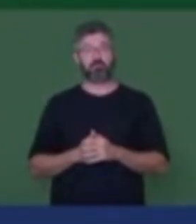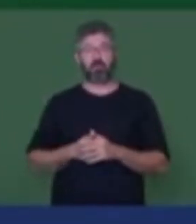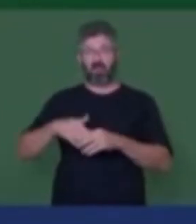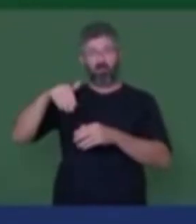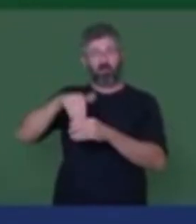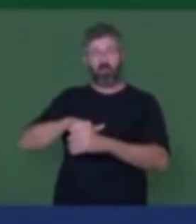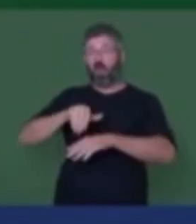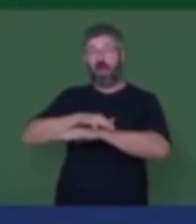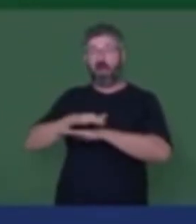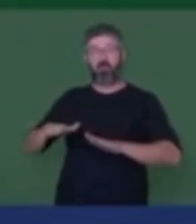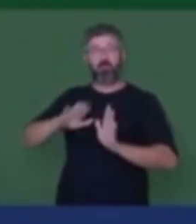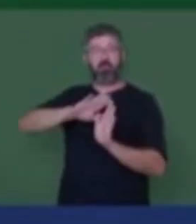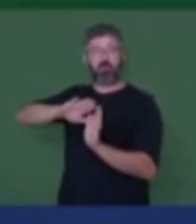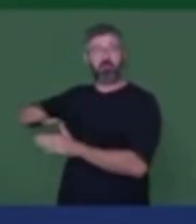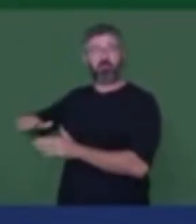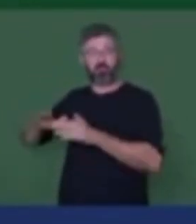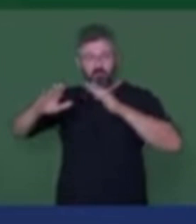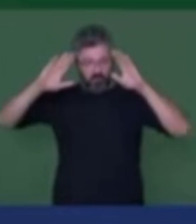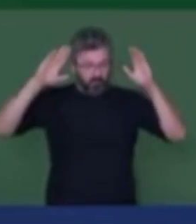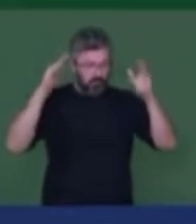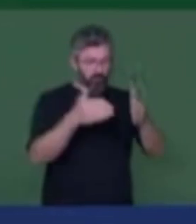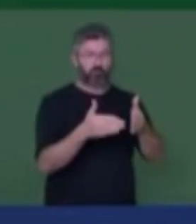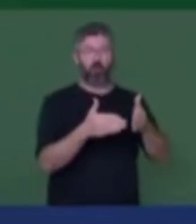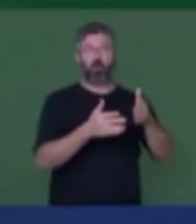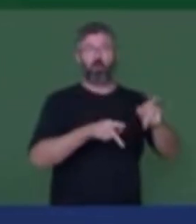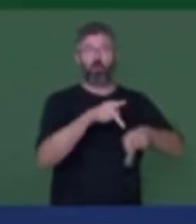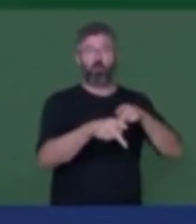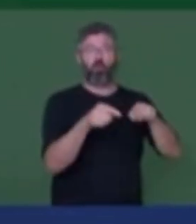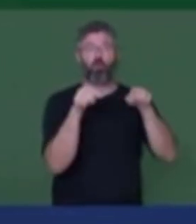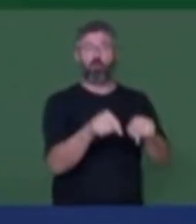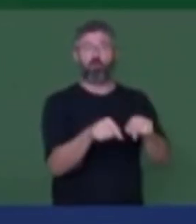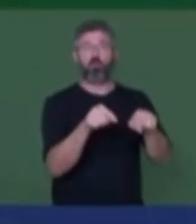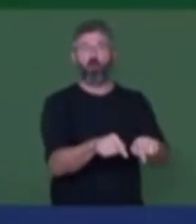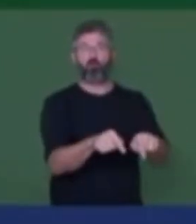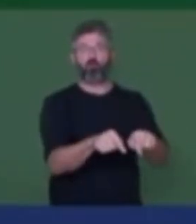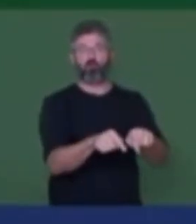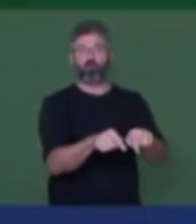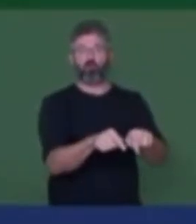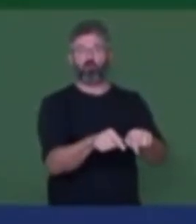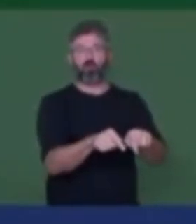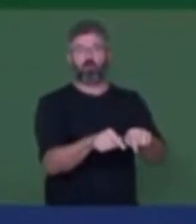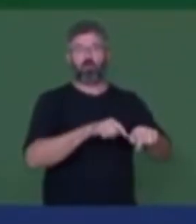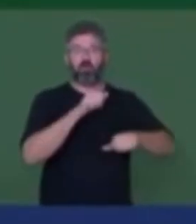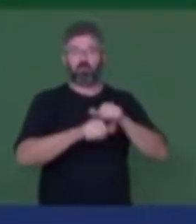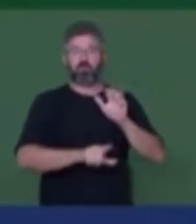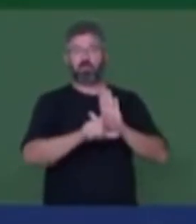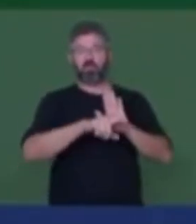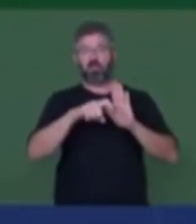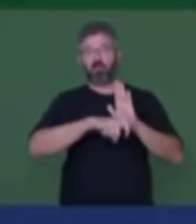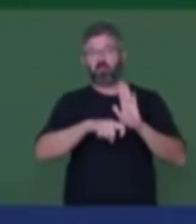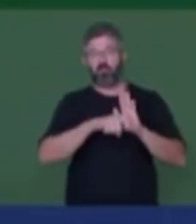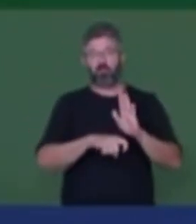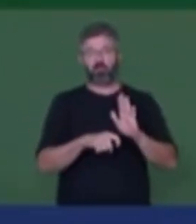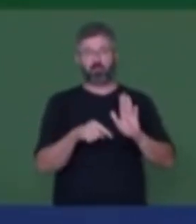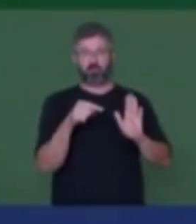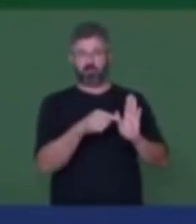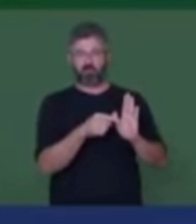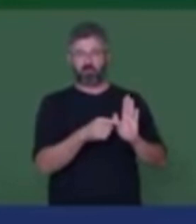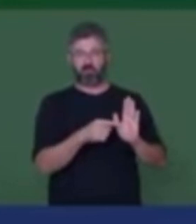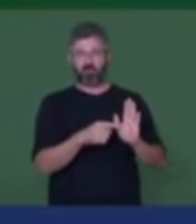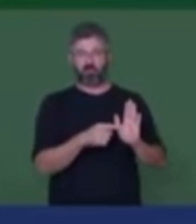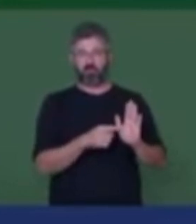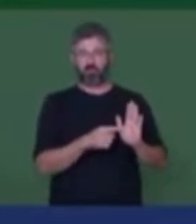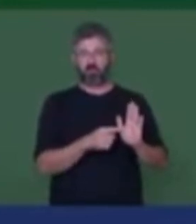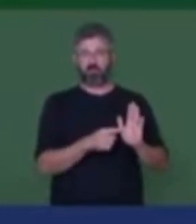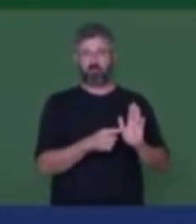lado. Voltemos nossos olhos para o povo brasileiro. Reforma tributária não será, na boca